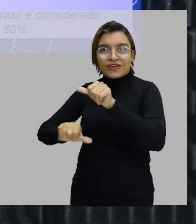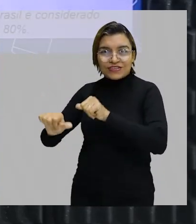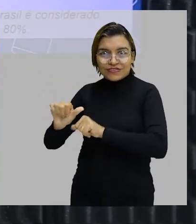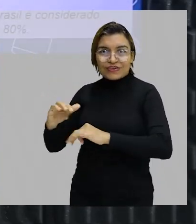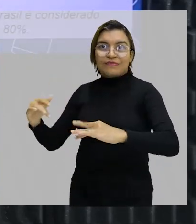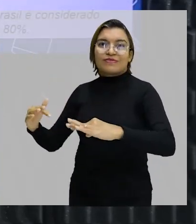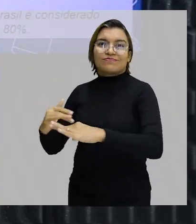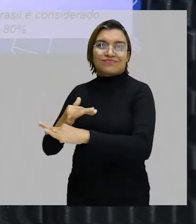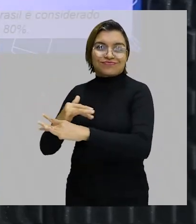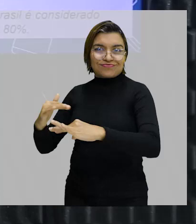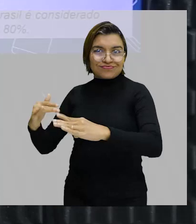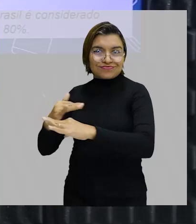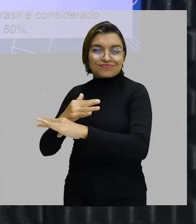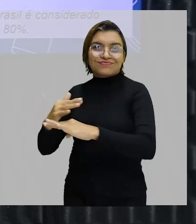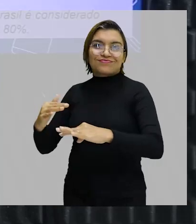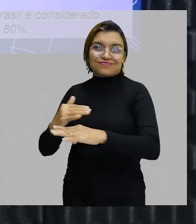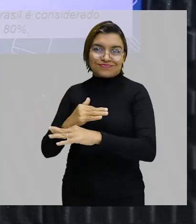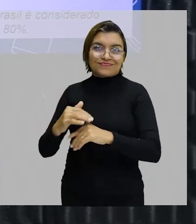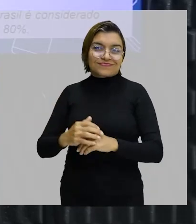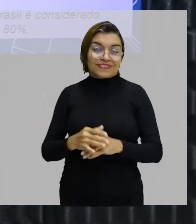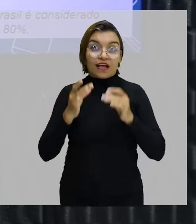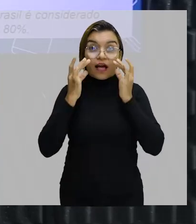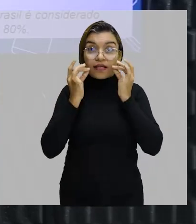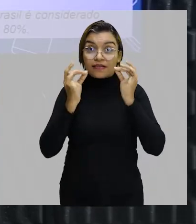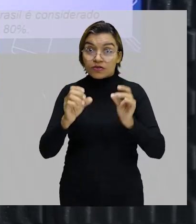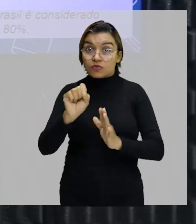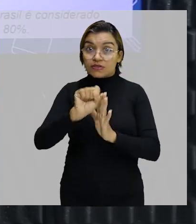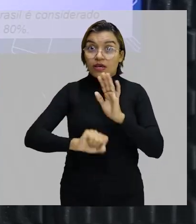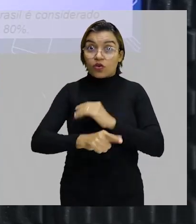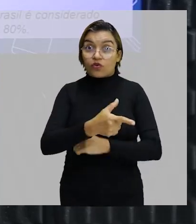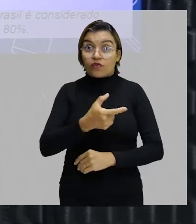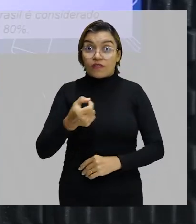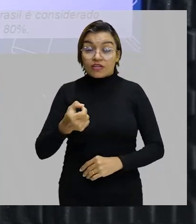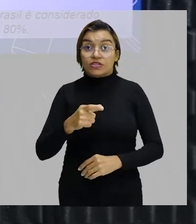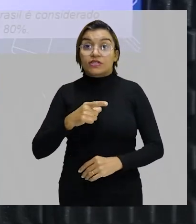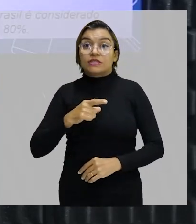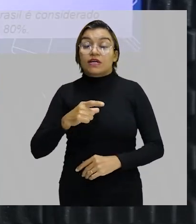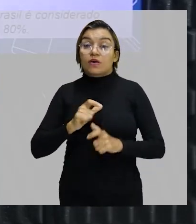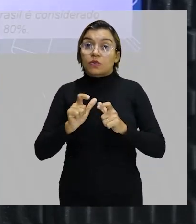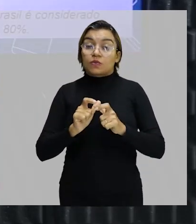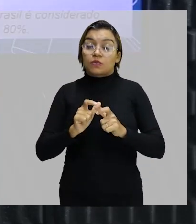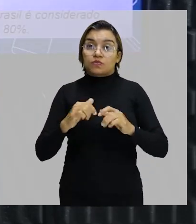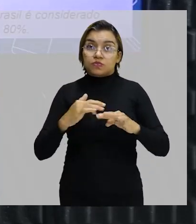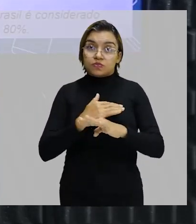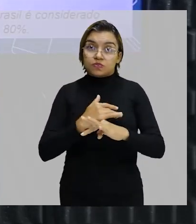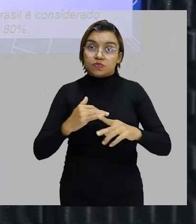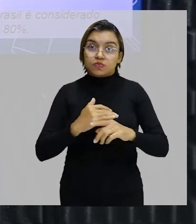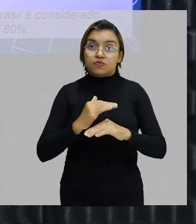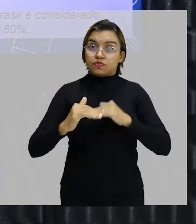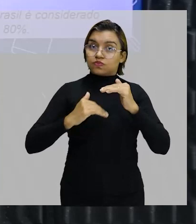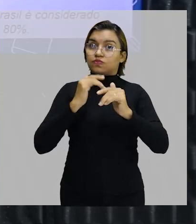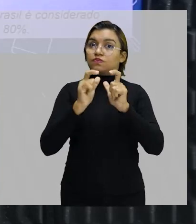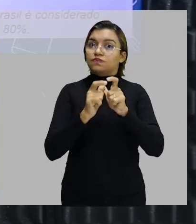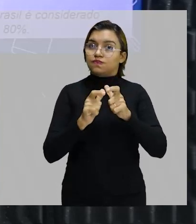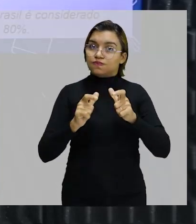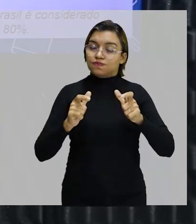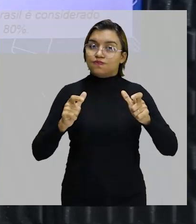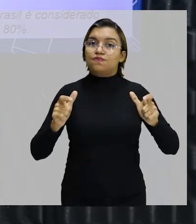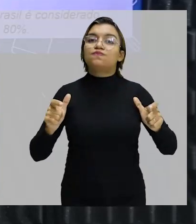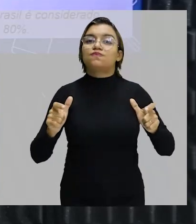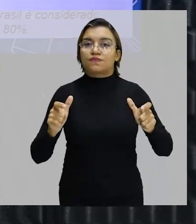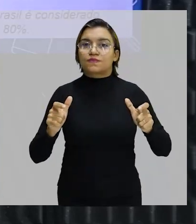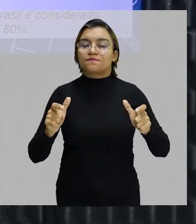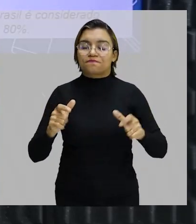Então, muita atenção relativa a isso. Então, no século XX, nós teremos aí a expansão e a consolidação da